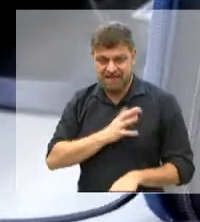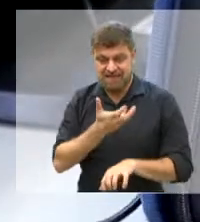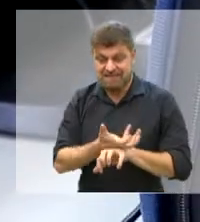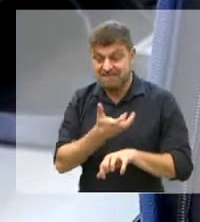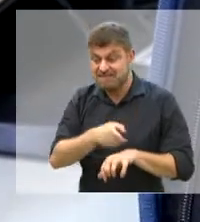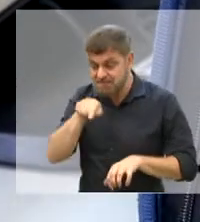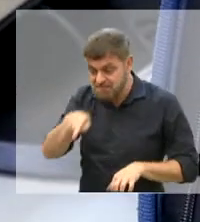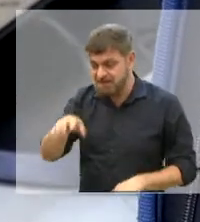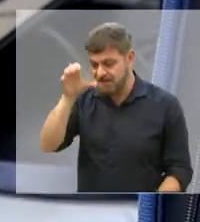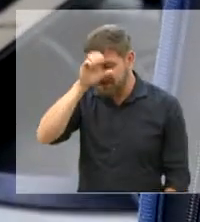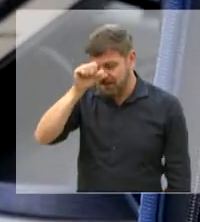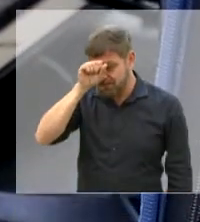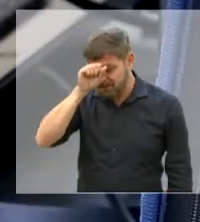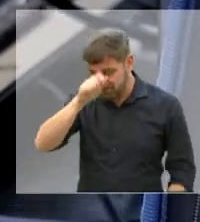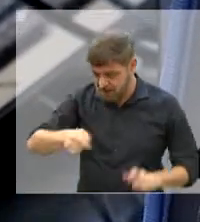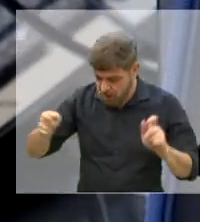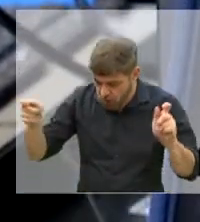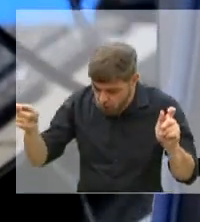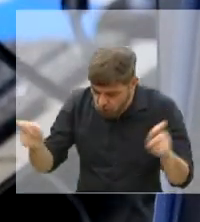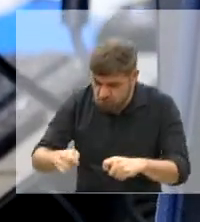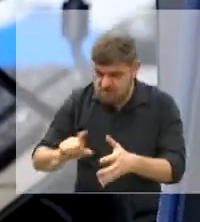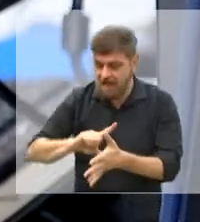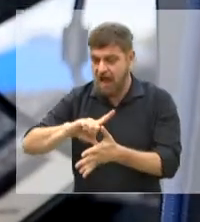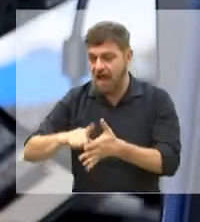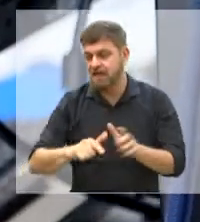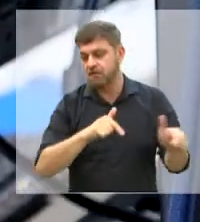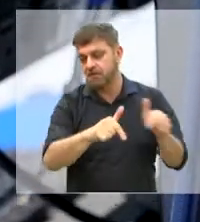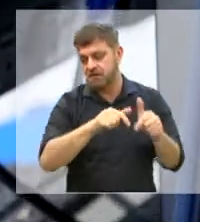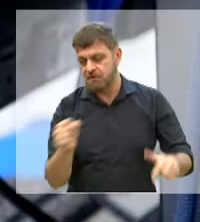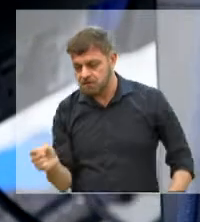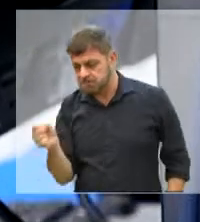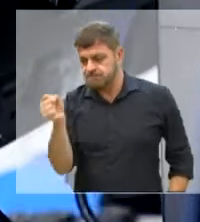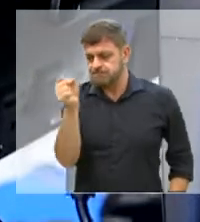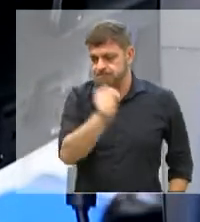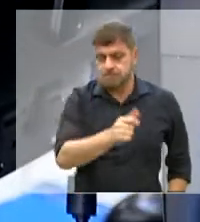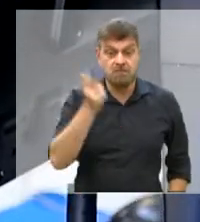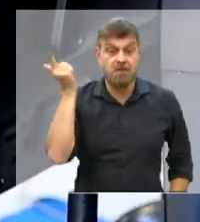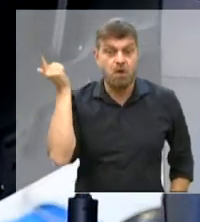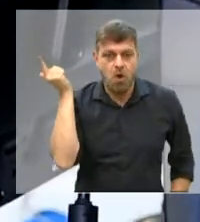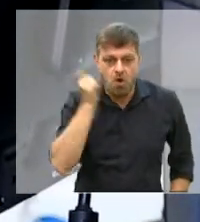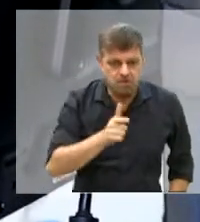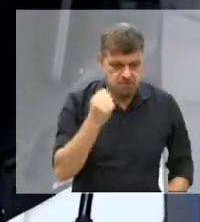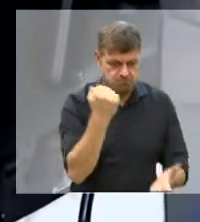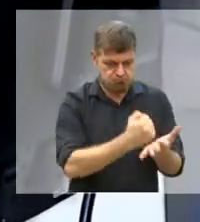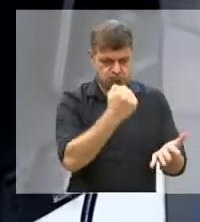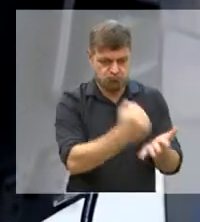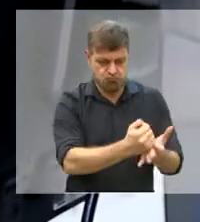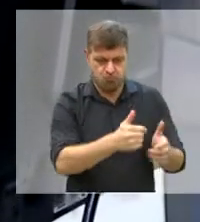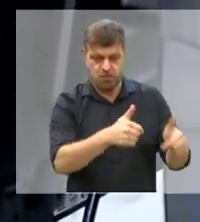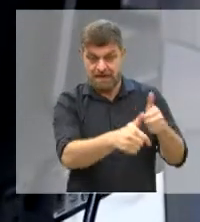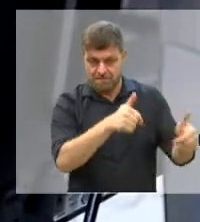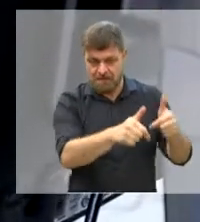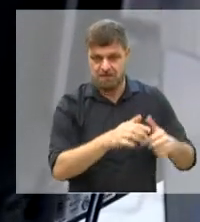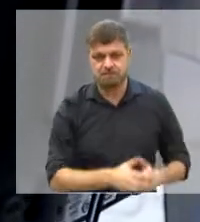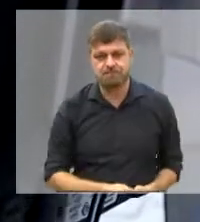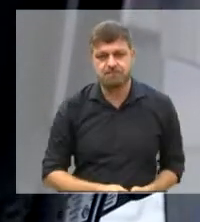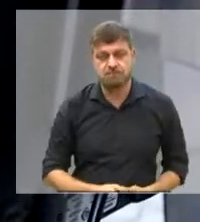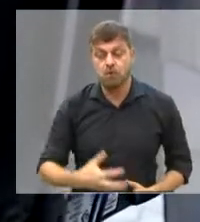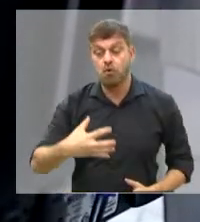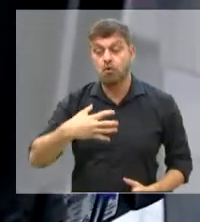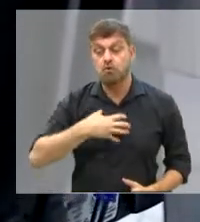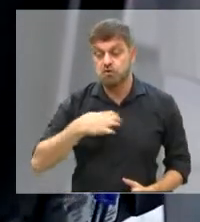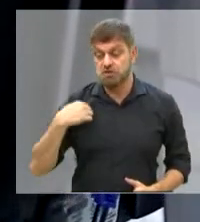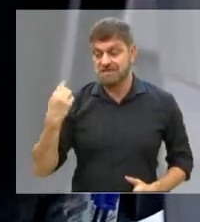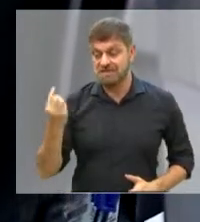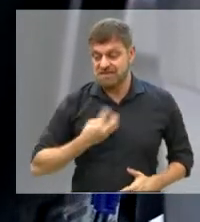competência para estar atuando no campo de trabalho. Mas a maneira que é